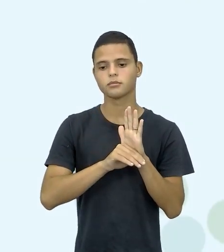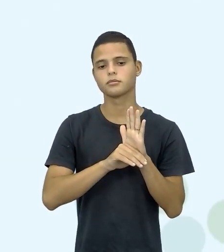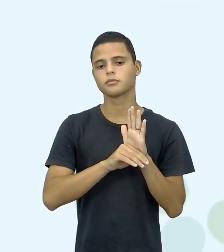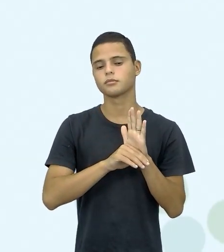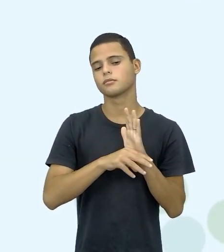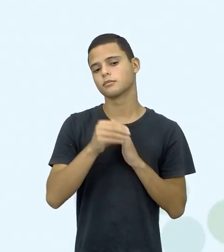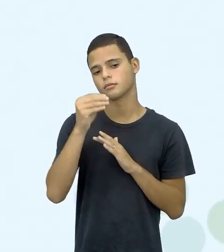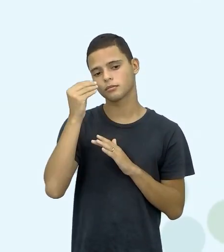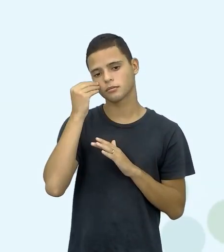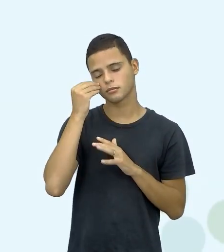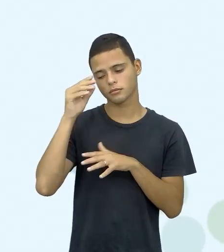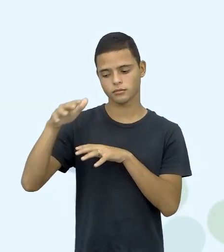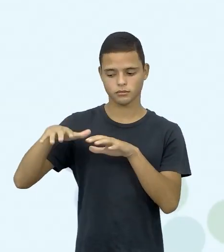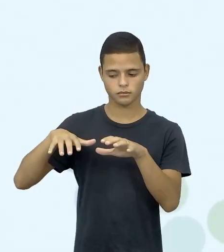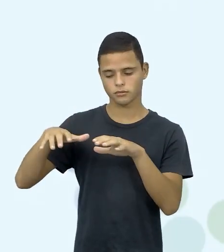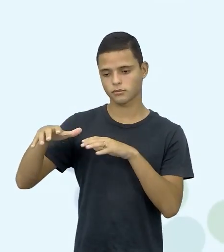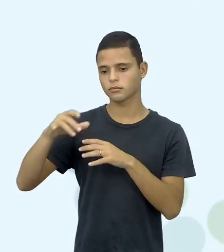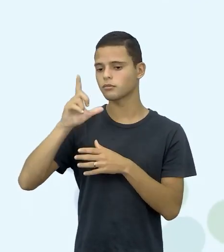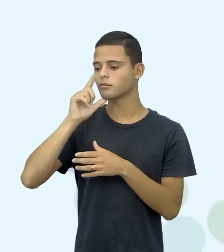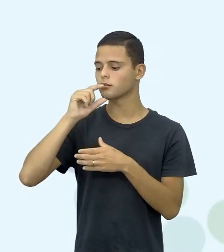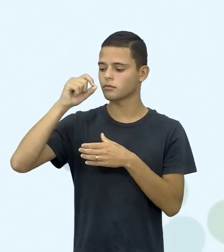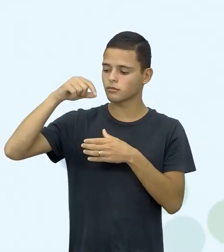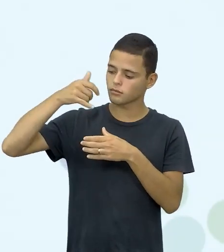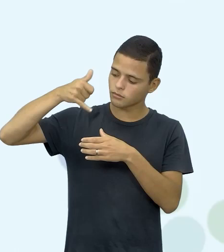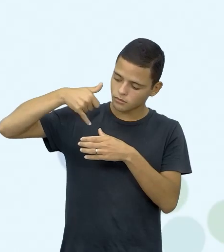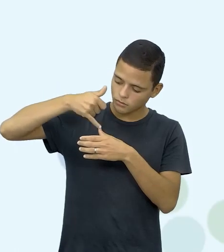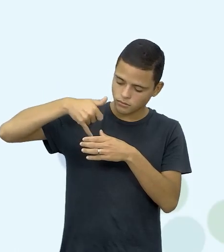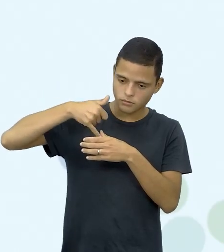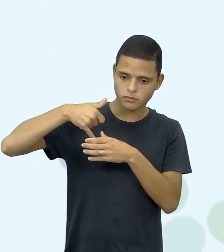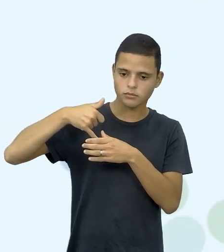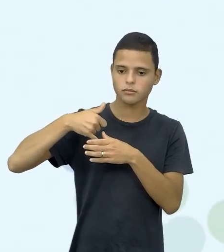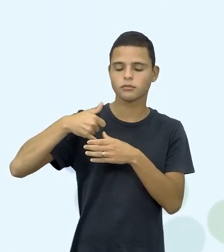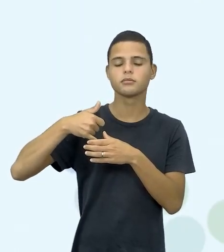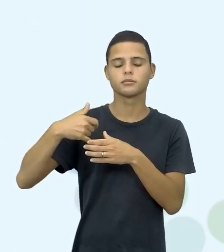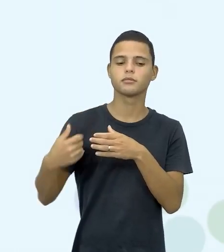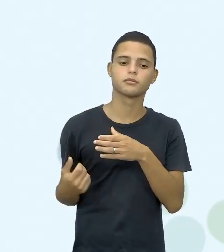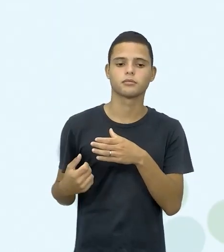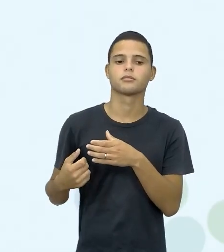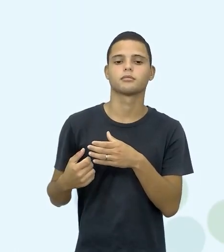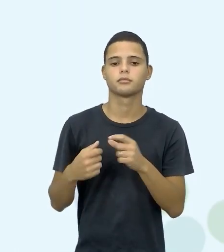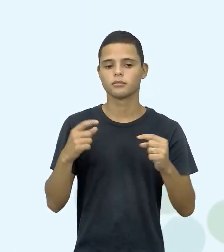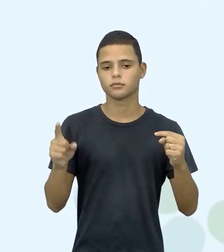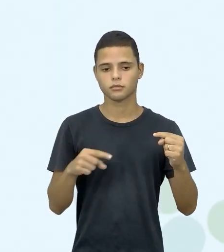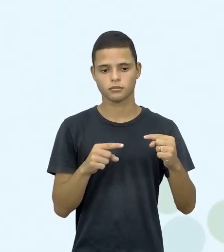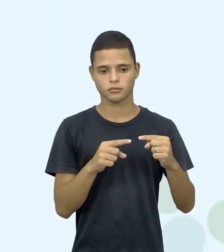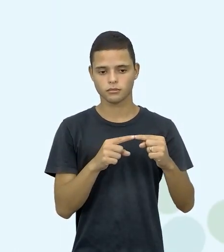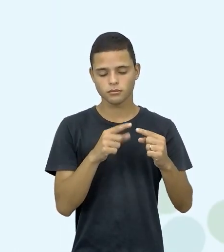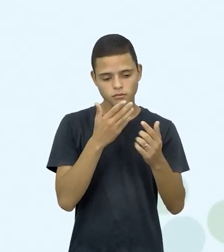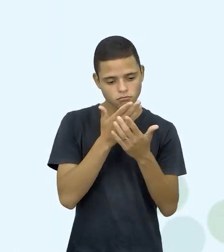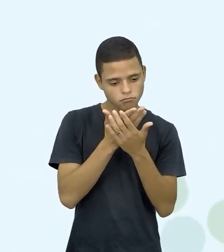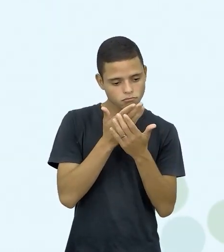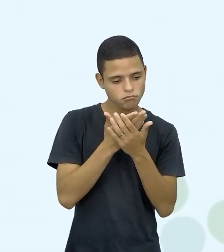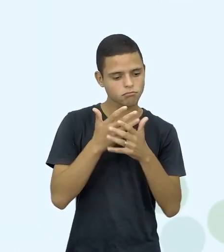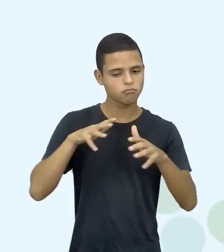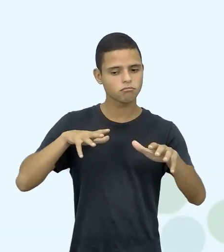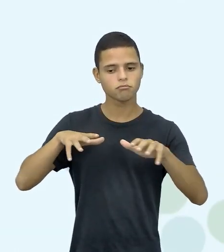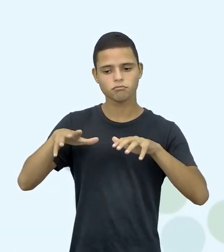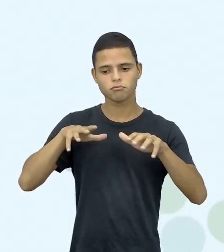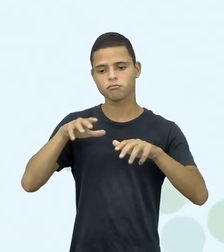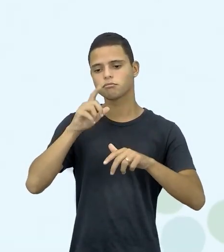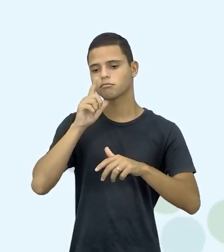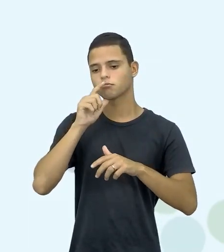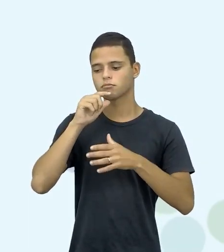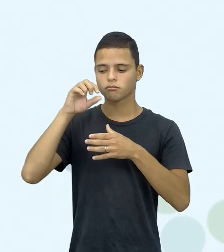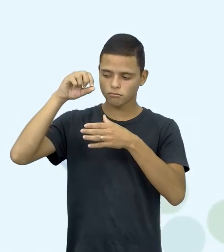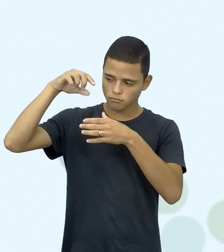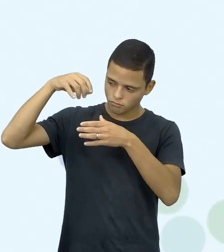nosso experimento é o movimento da gota d'água dentro de um tubo de óleo, é o título, né? O nosso objetivo é estudar o movimento